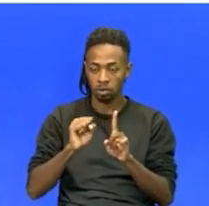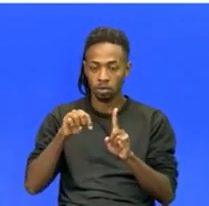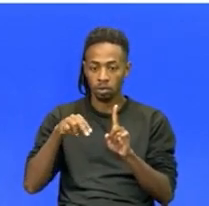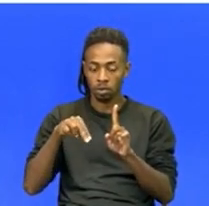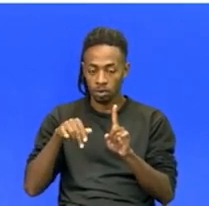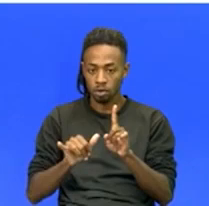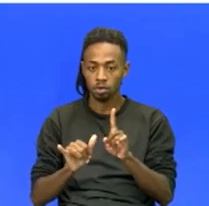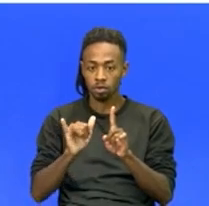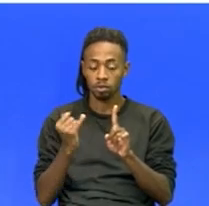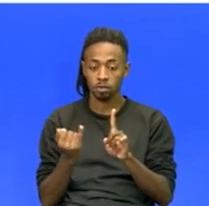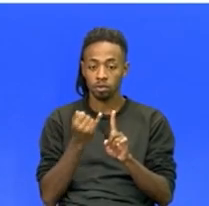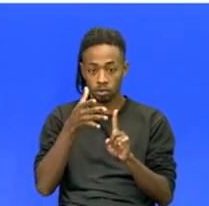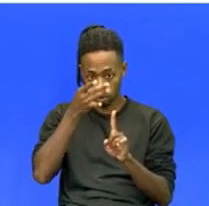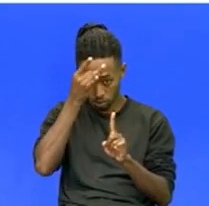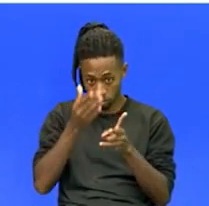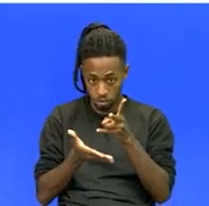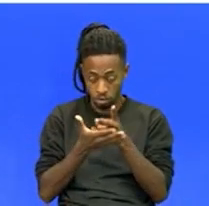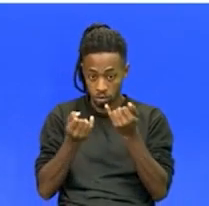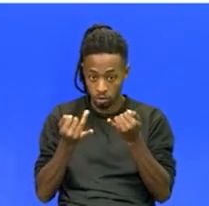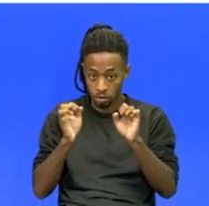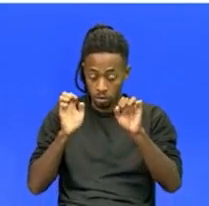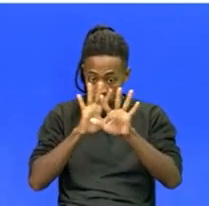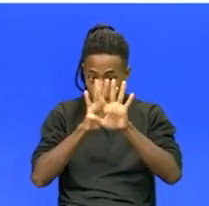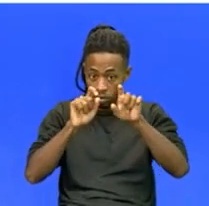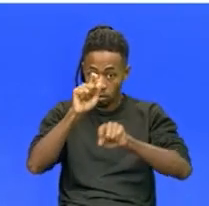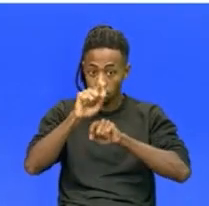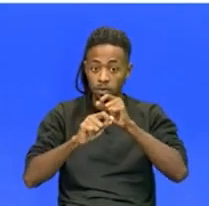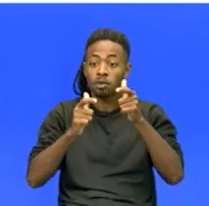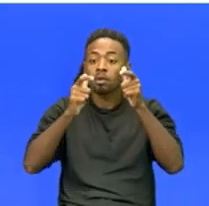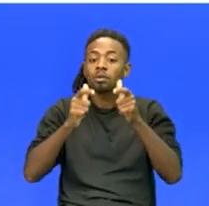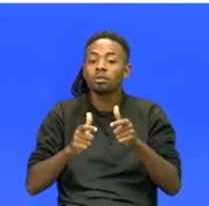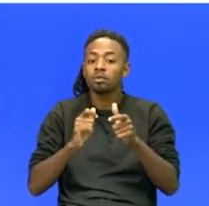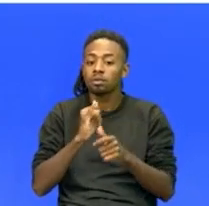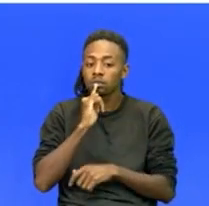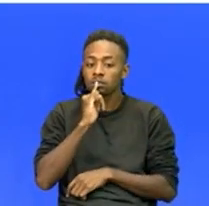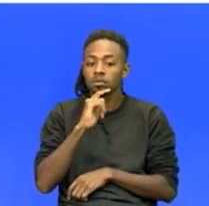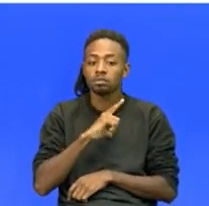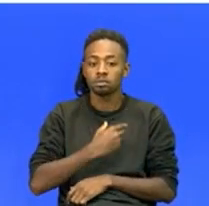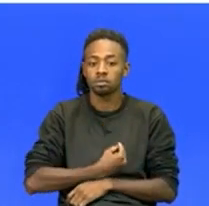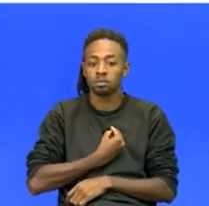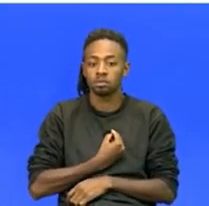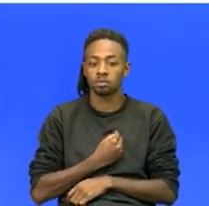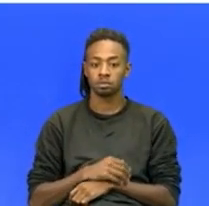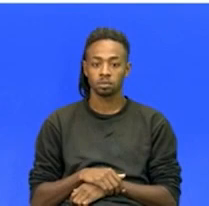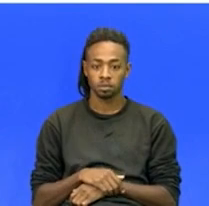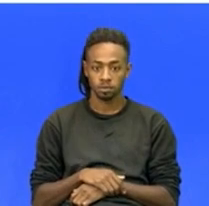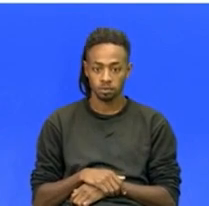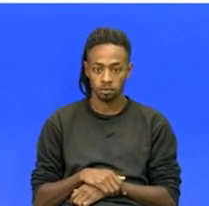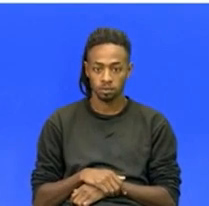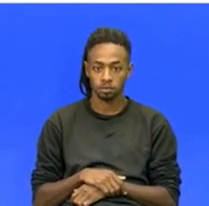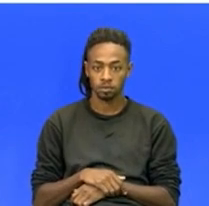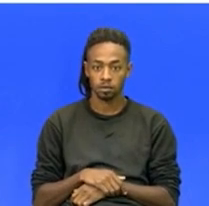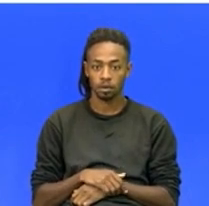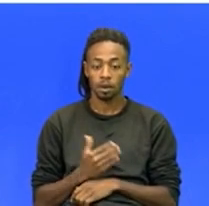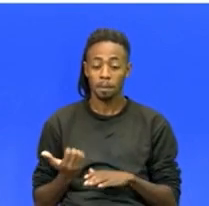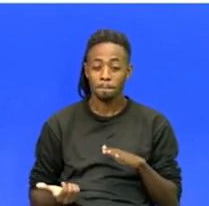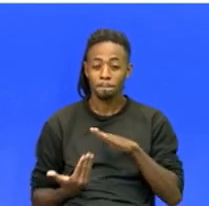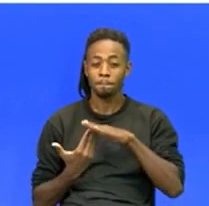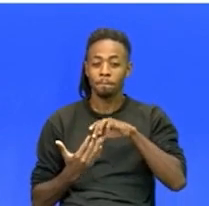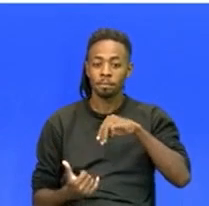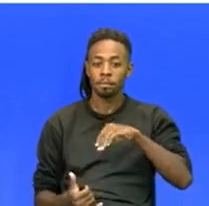ponto importante para vocês entenderem entender aonde está o ponto de máximo de uma